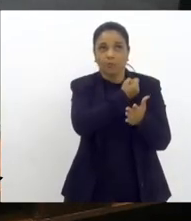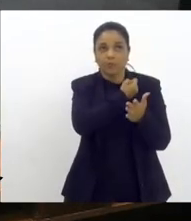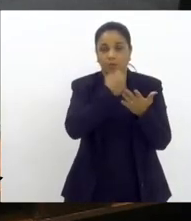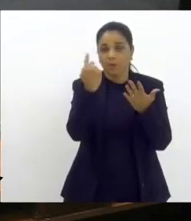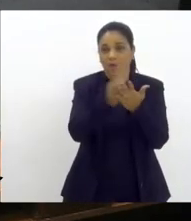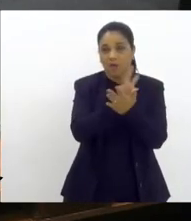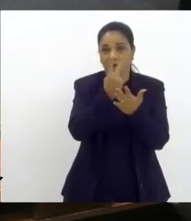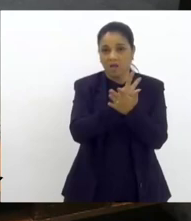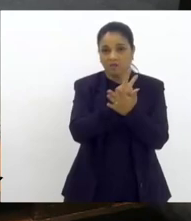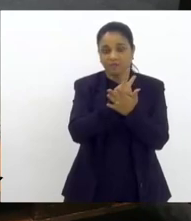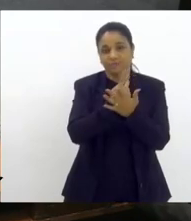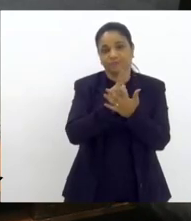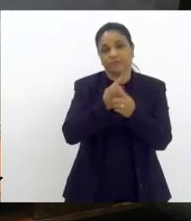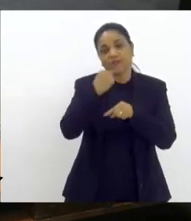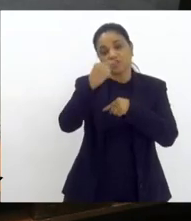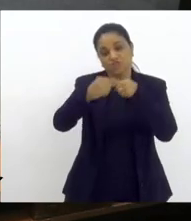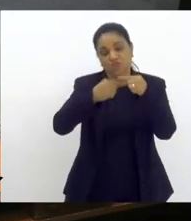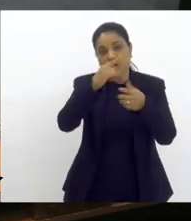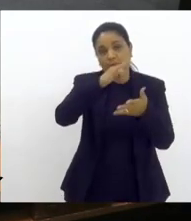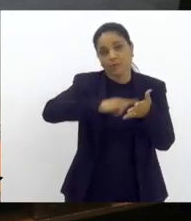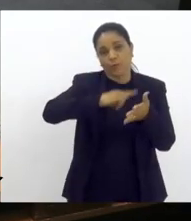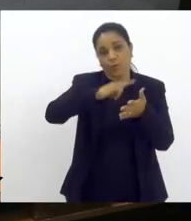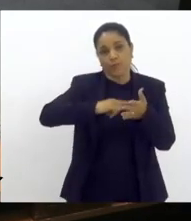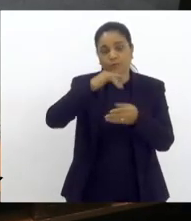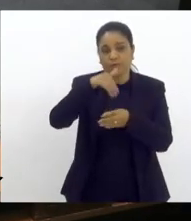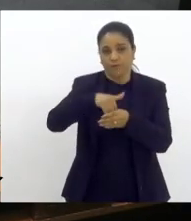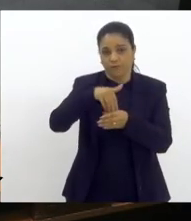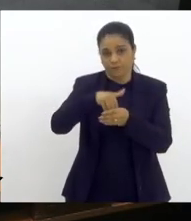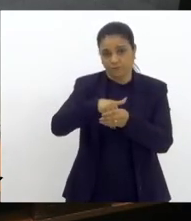porque isso aí vai gerar o documento de votação